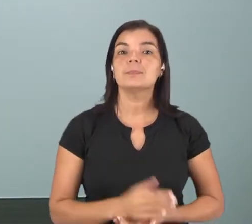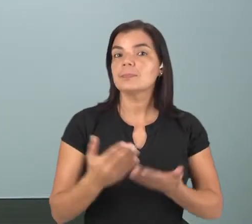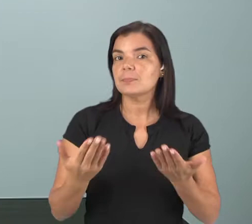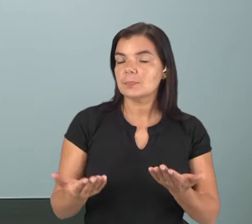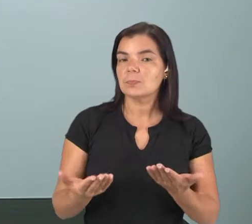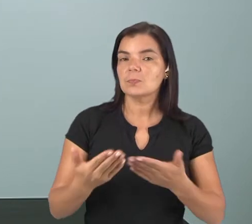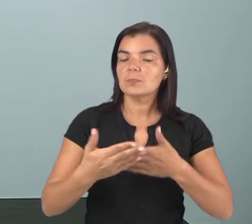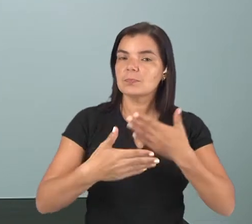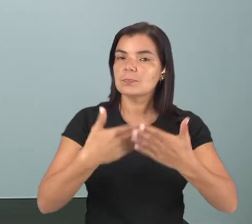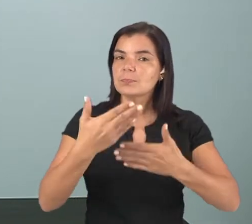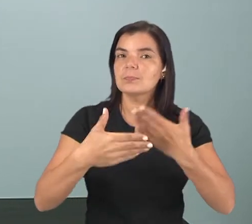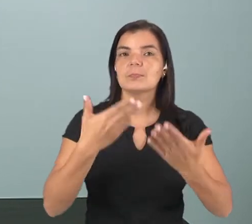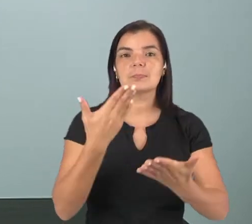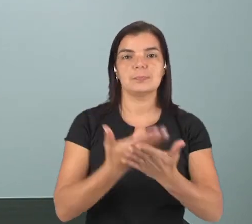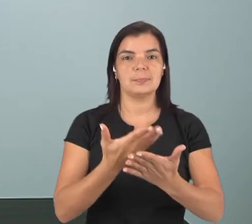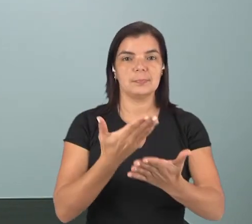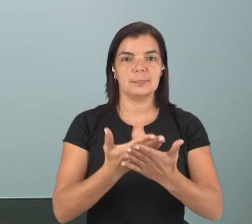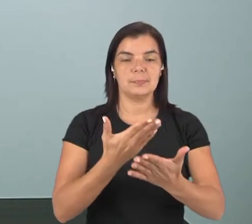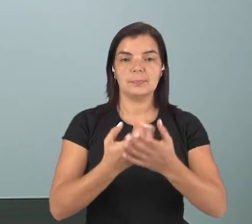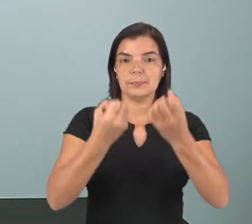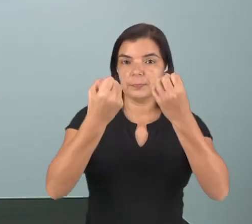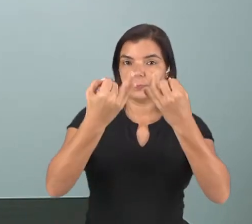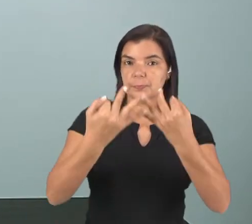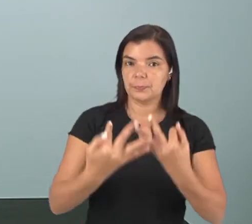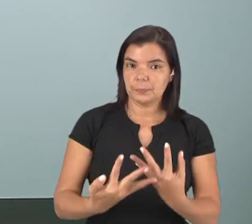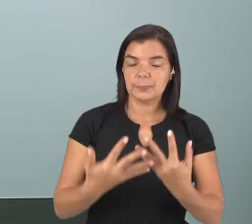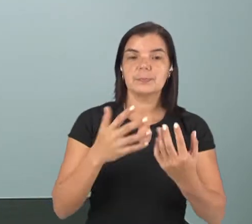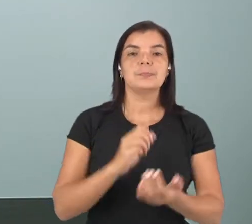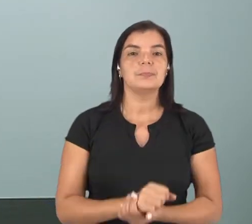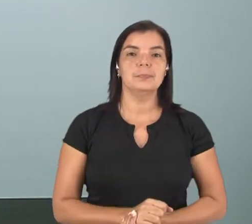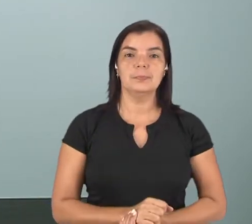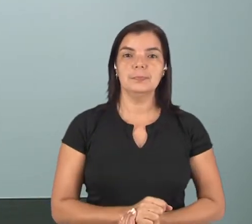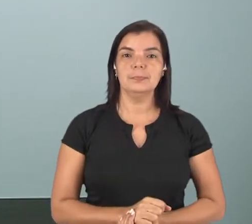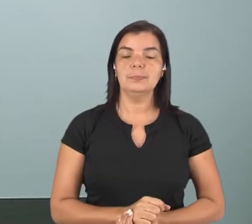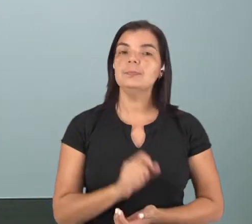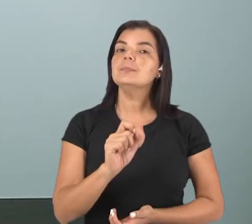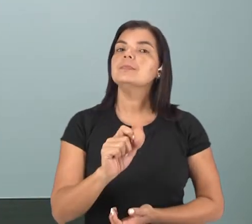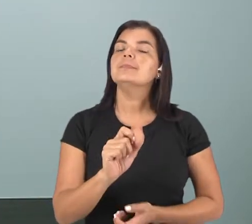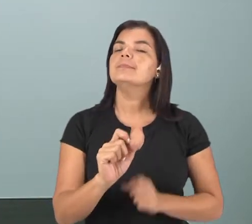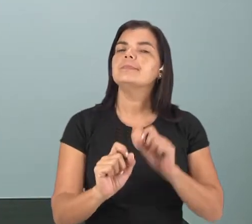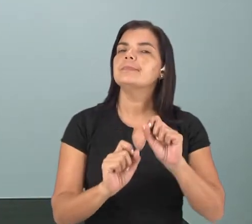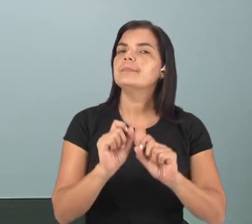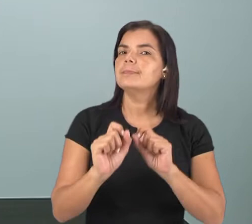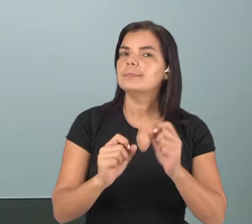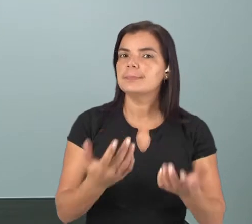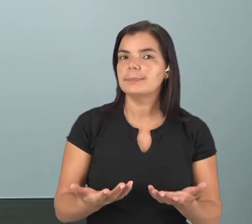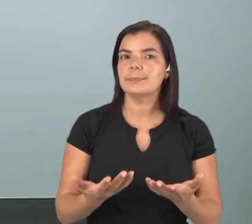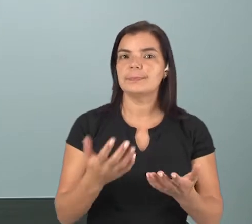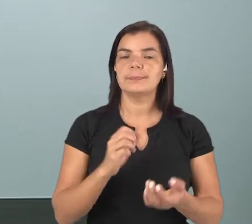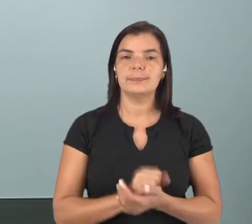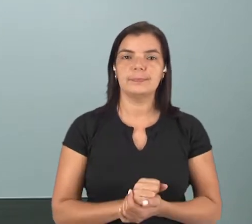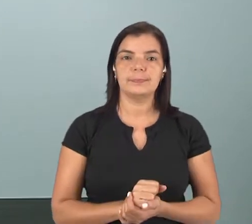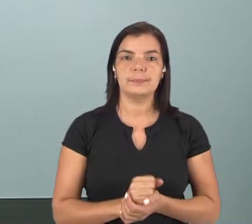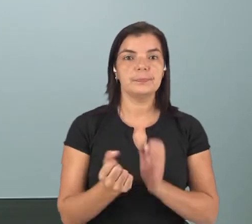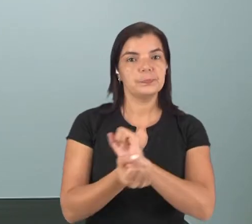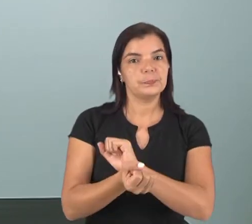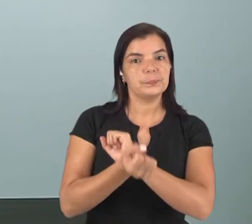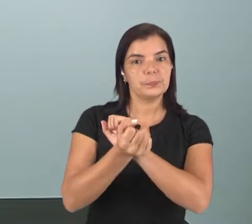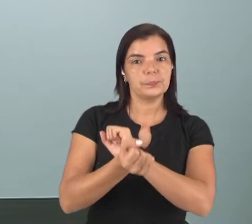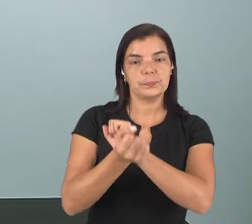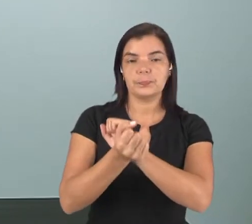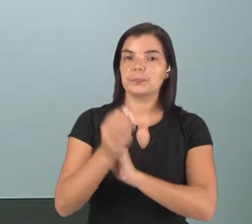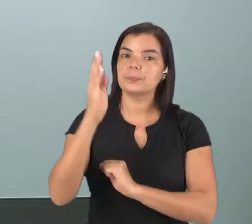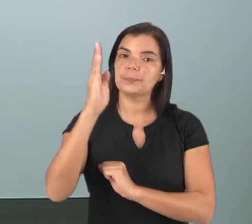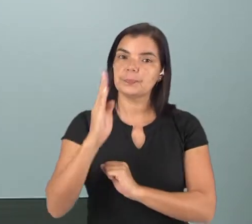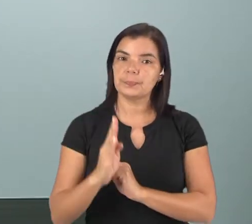aí, no decorrer da aula, eu vou explicar para vocês o que tem a ver os escravos no Brasil